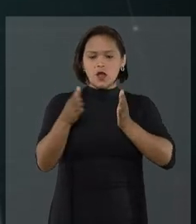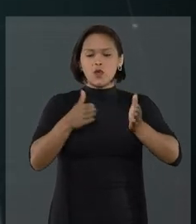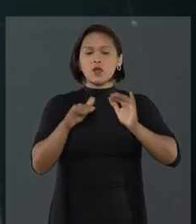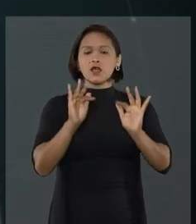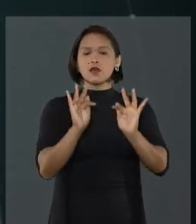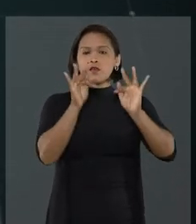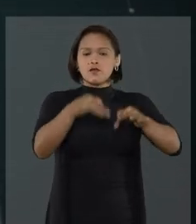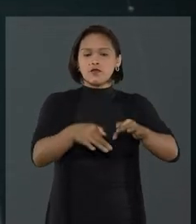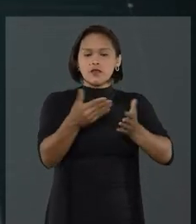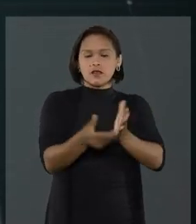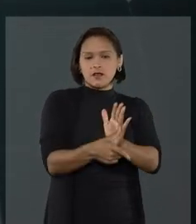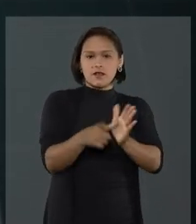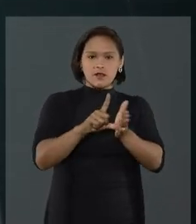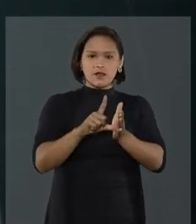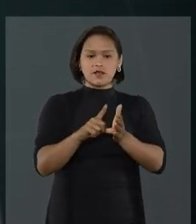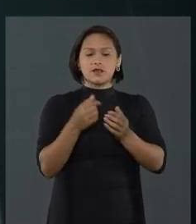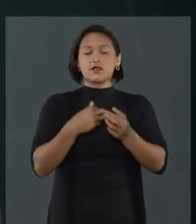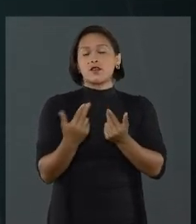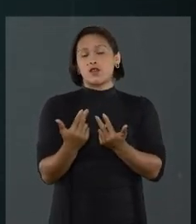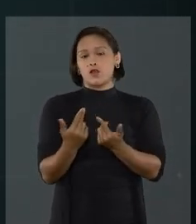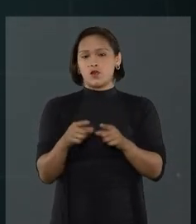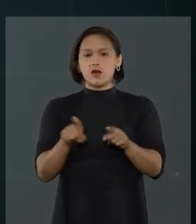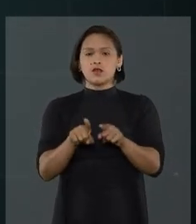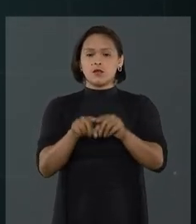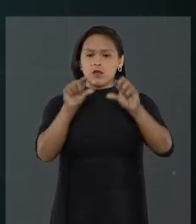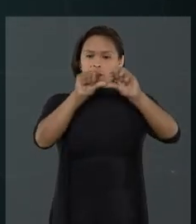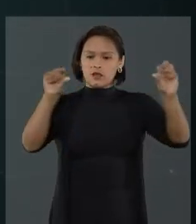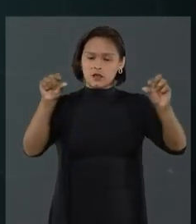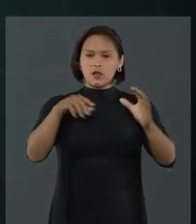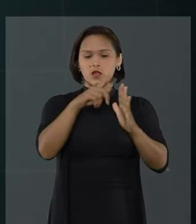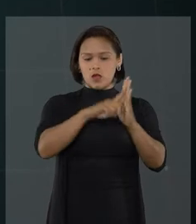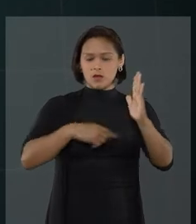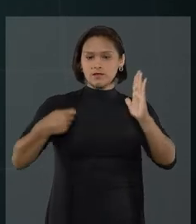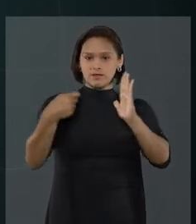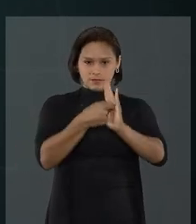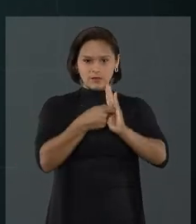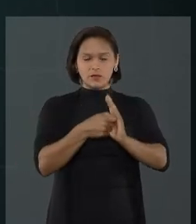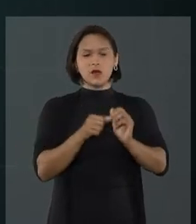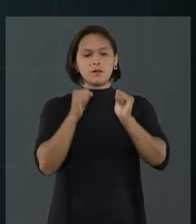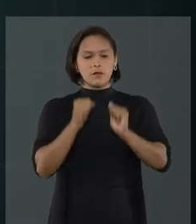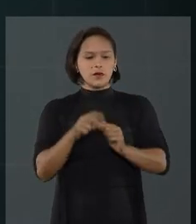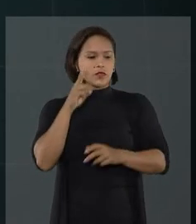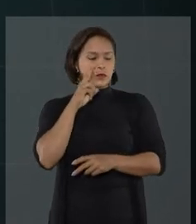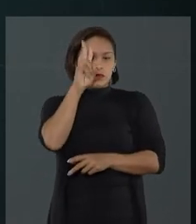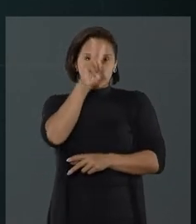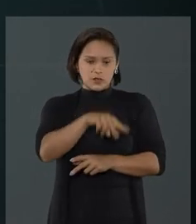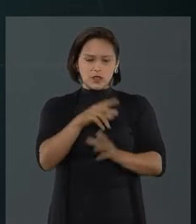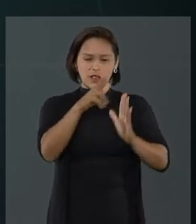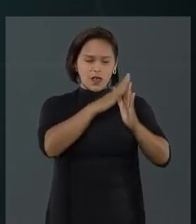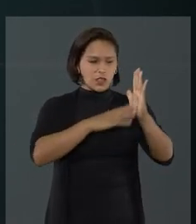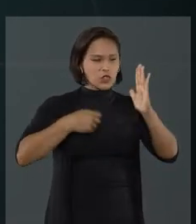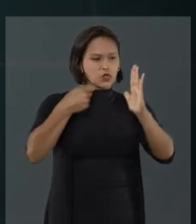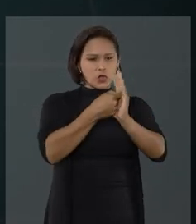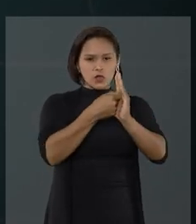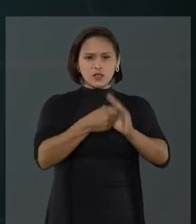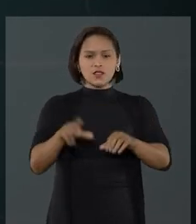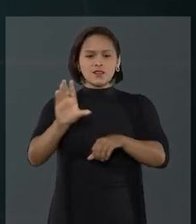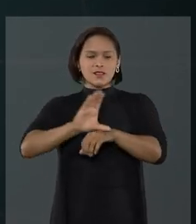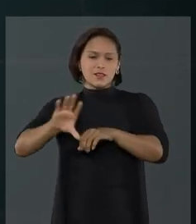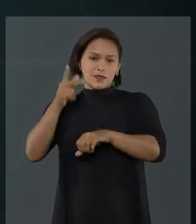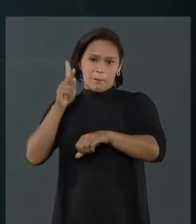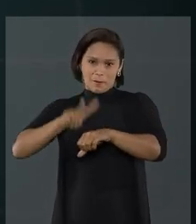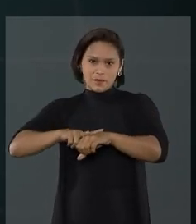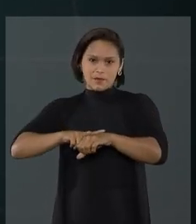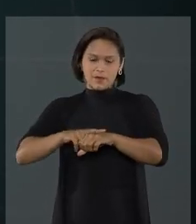cronológica, considerando o último andamento. Da mesma maneira, no menu Minhas Petições, é possível visualizar as